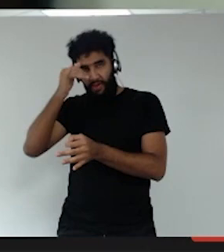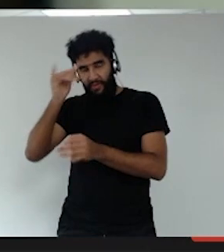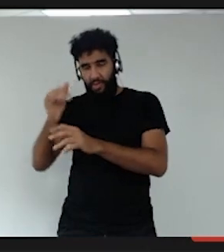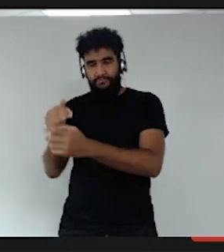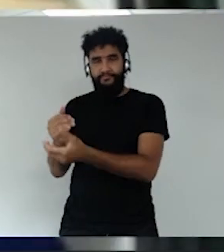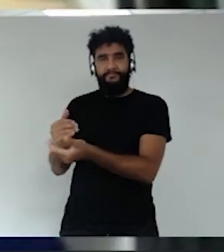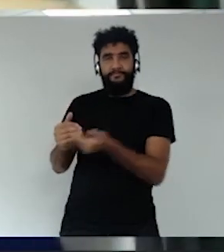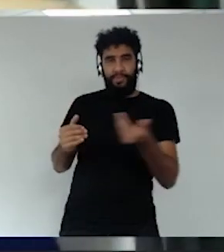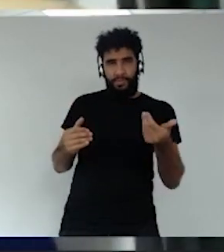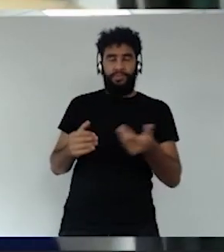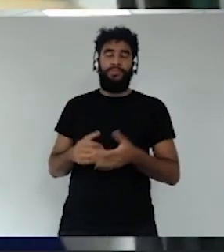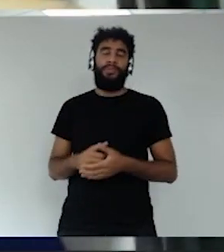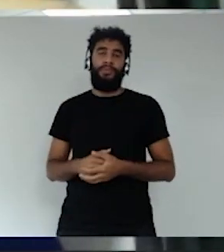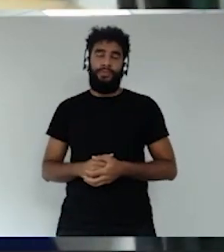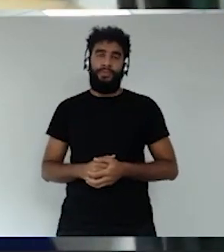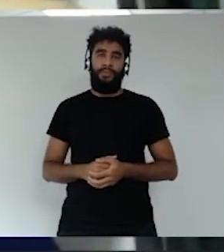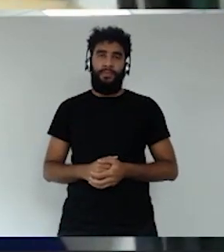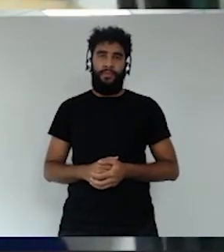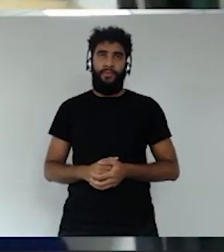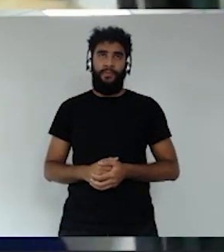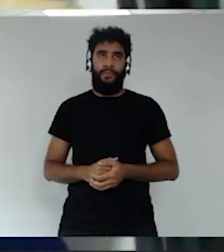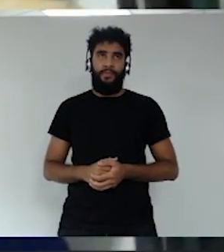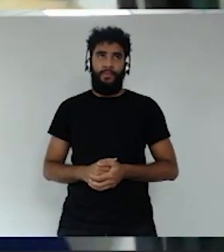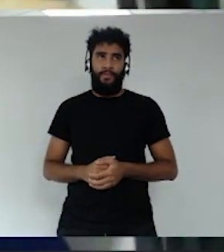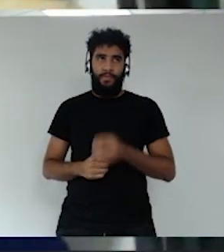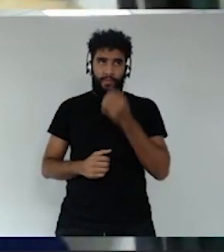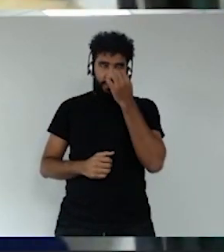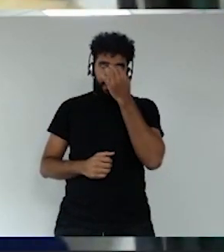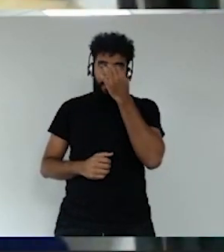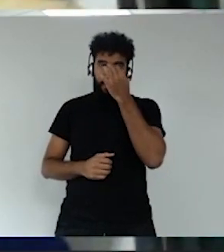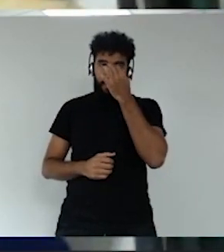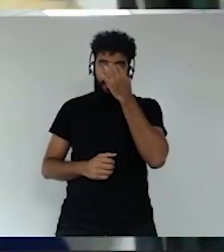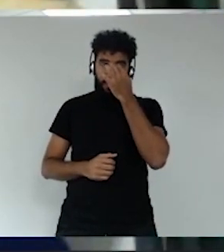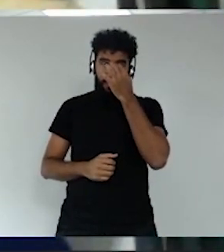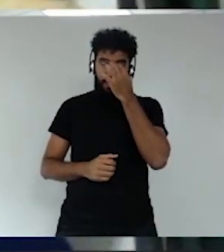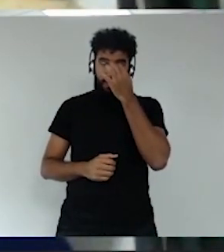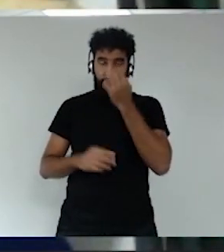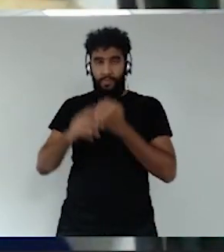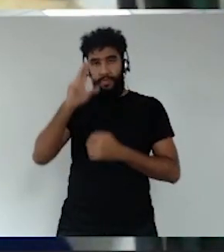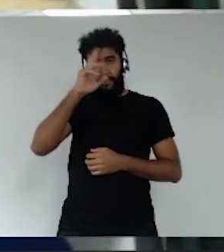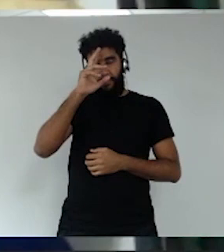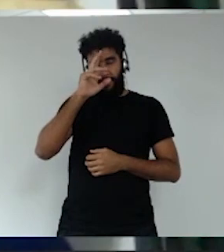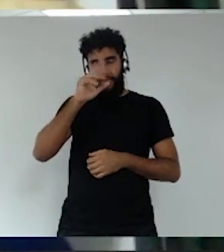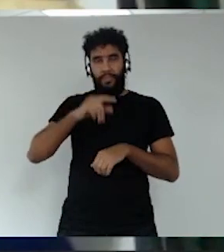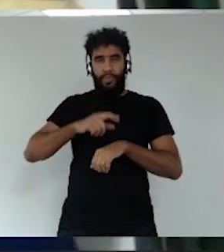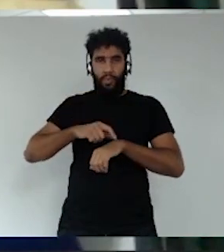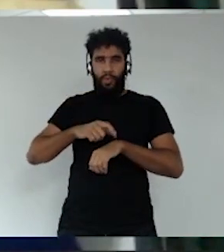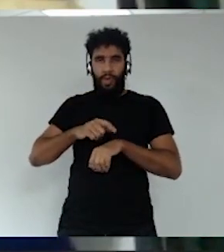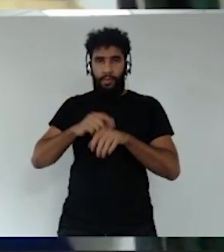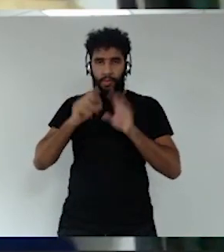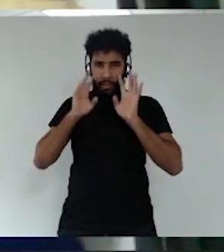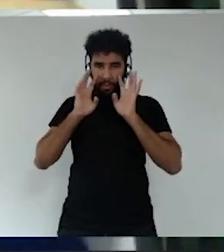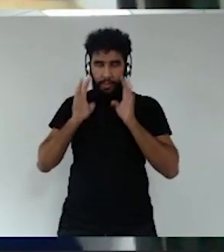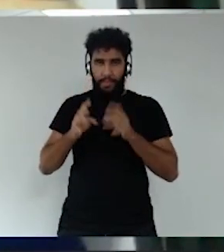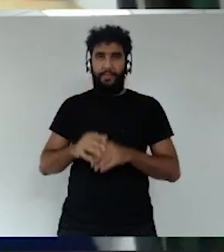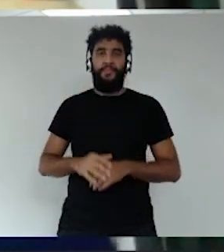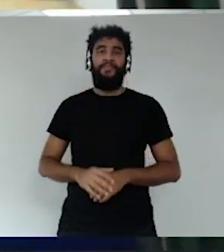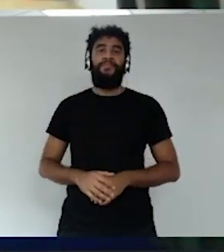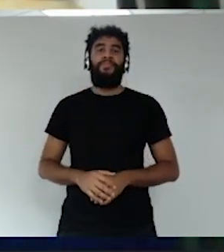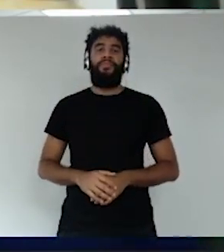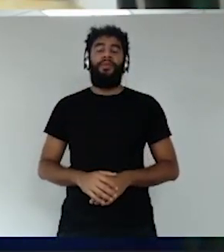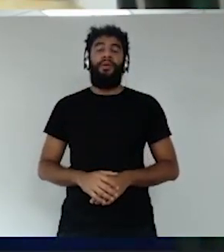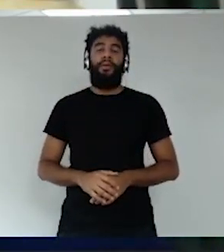Dr. Carlos Eduardo de Vasconcelos, com o lembrete do tempo que nós temos disponível. Muito grato,